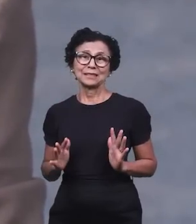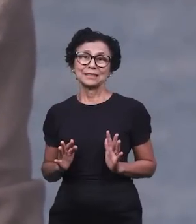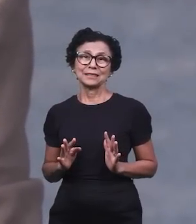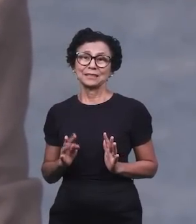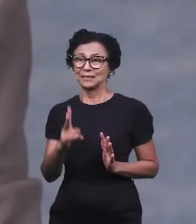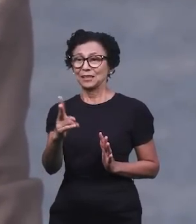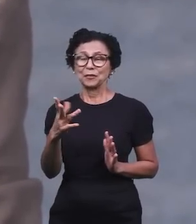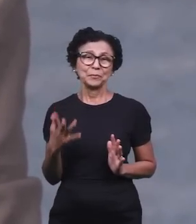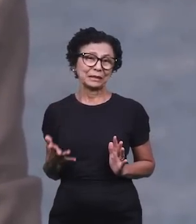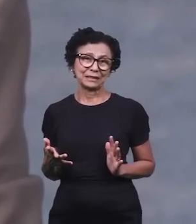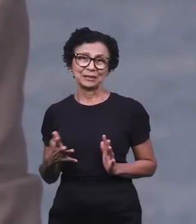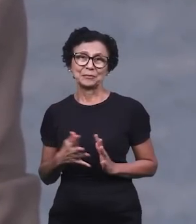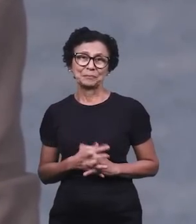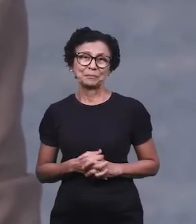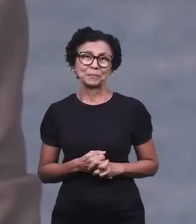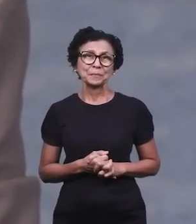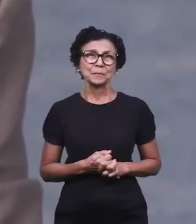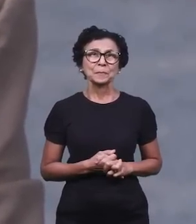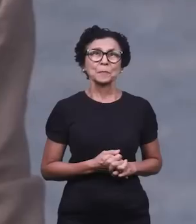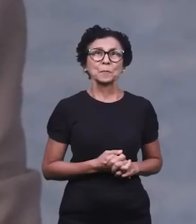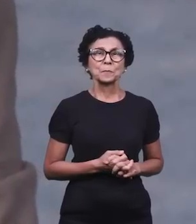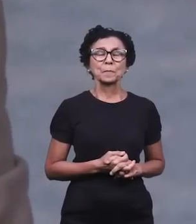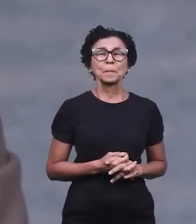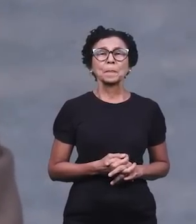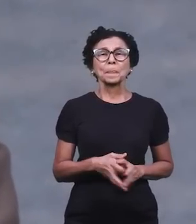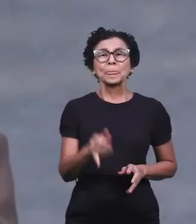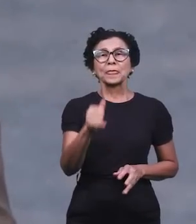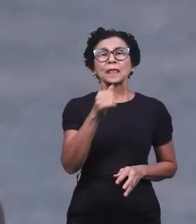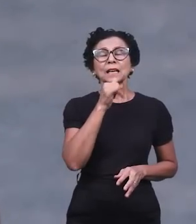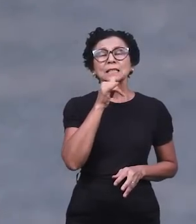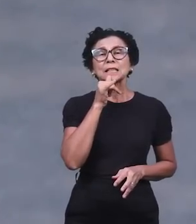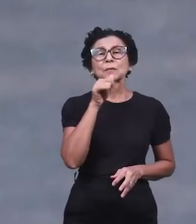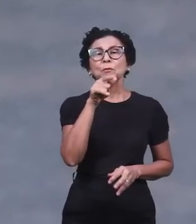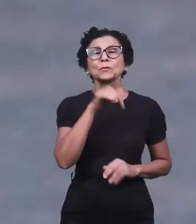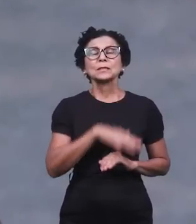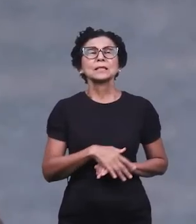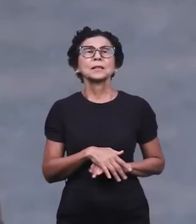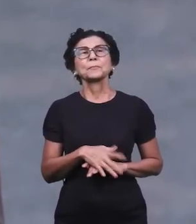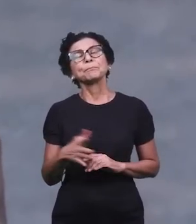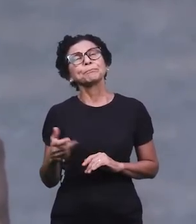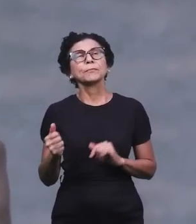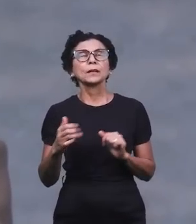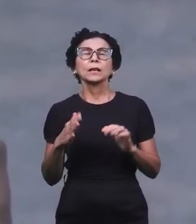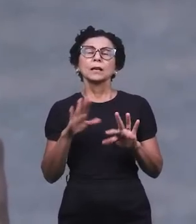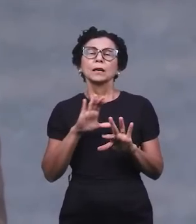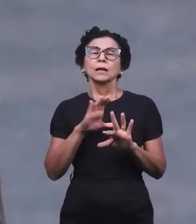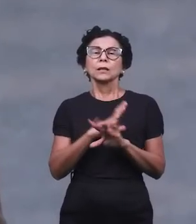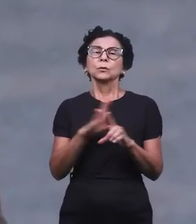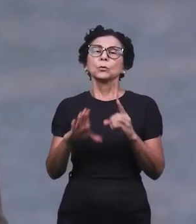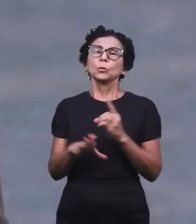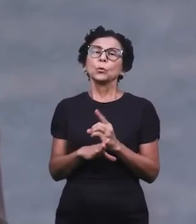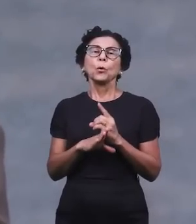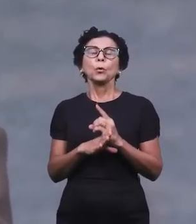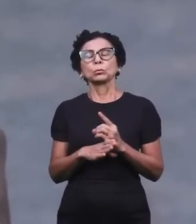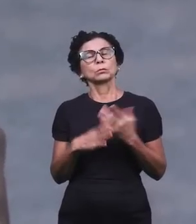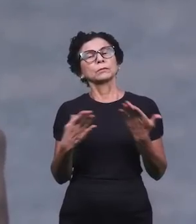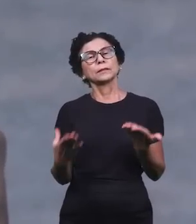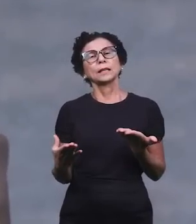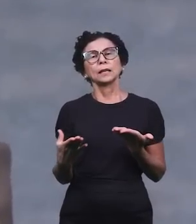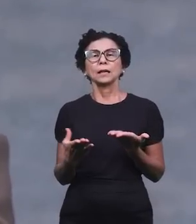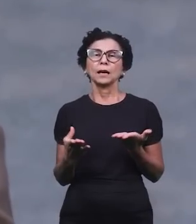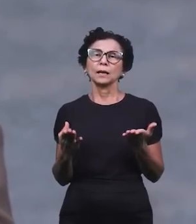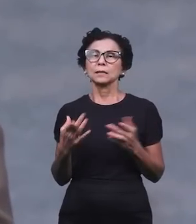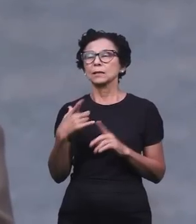cantarolando o louvor que cantou na igreja? Você chega em casa cantando, assoviando, sei lá, o louvor. Por quê? Porque